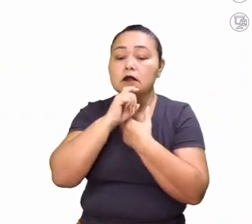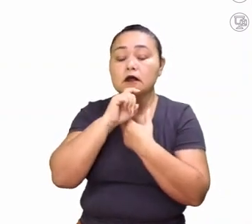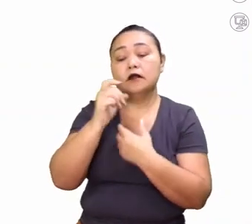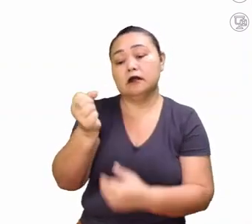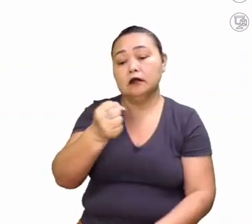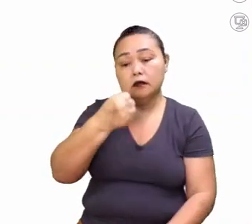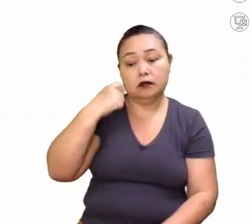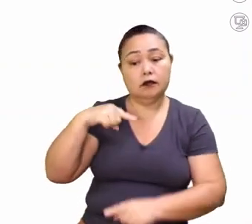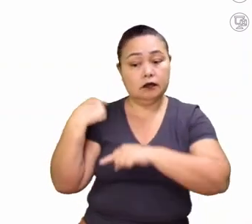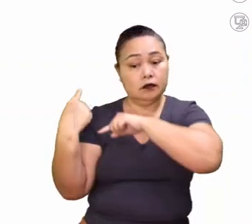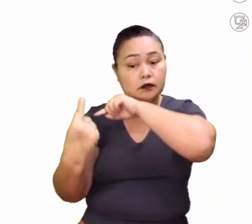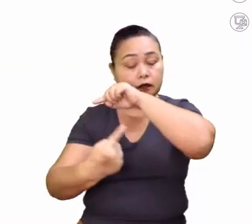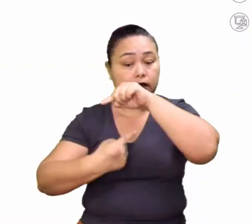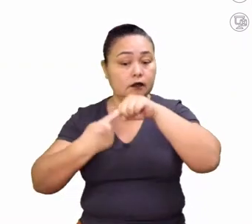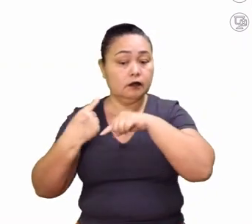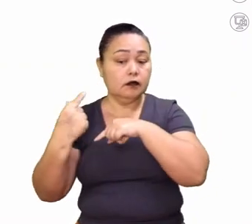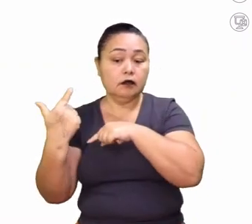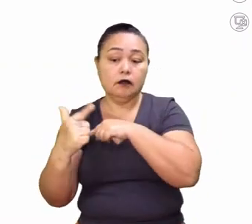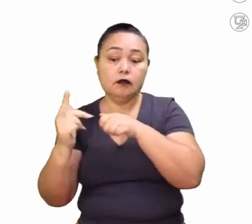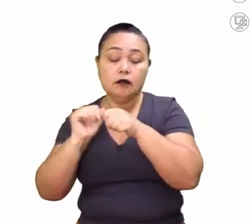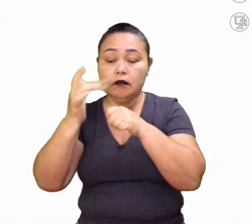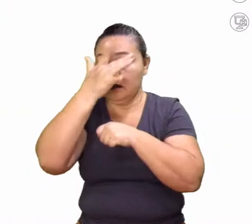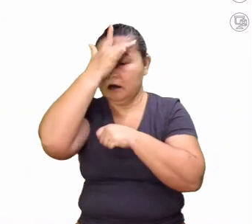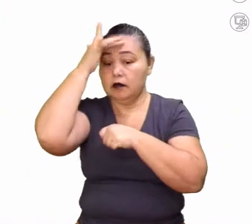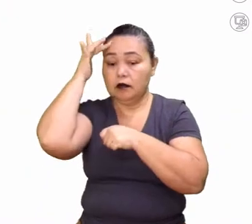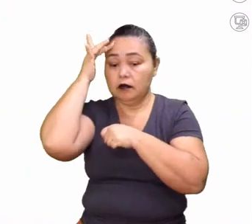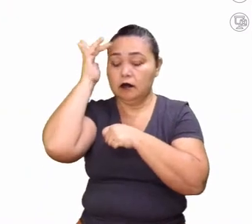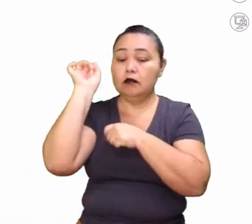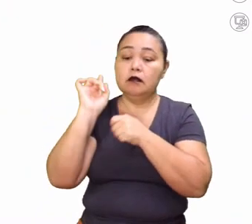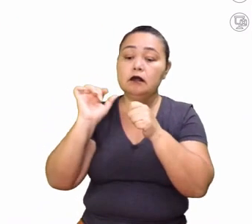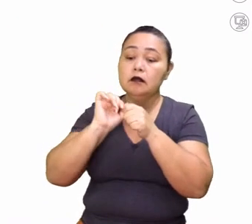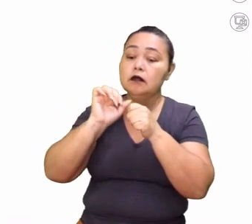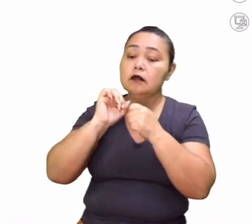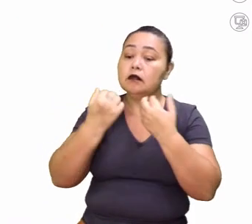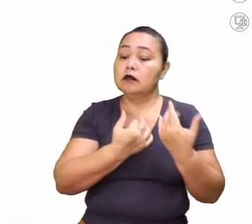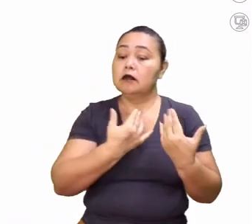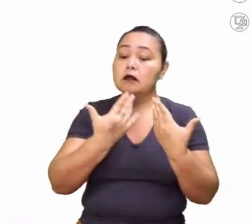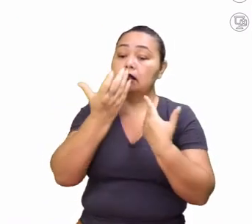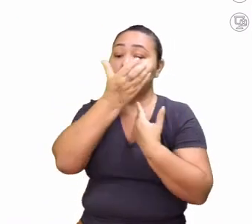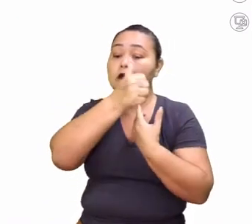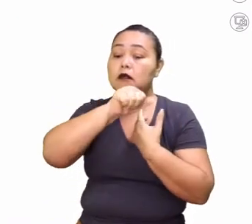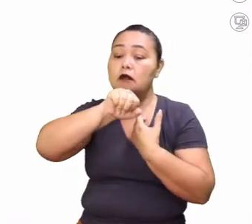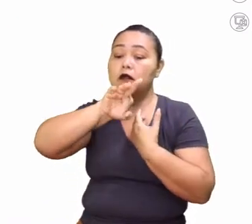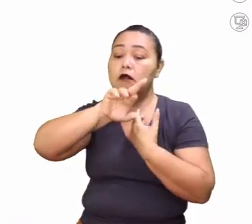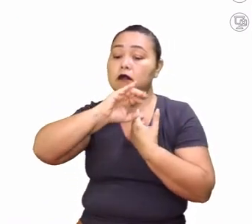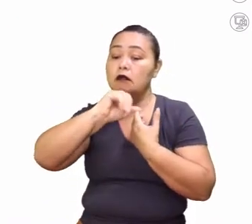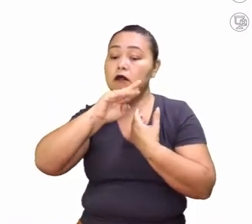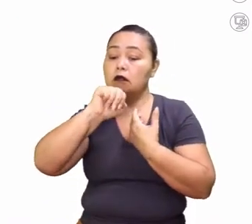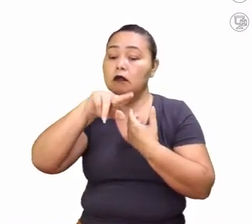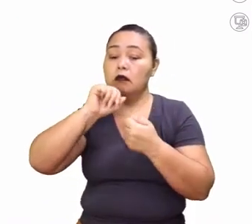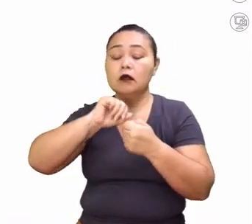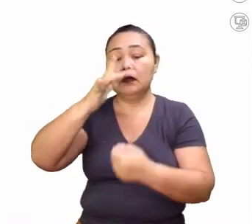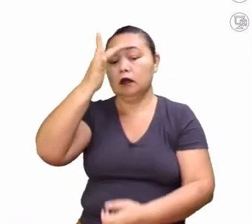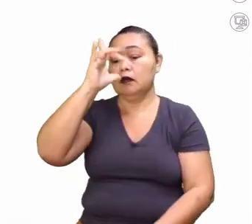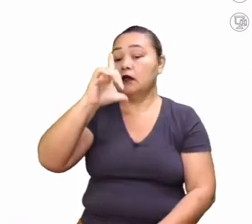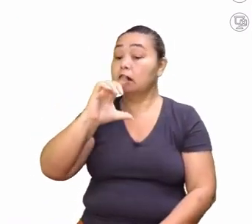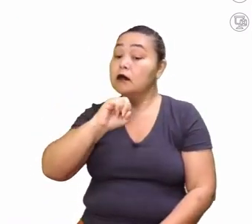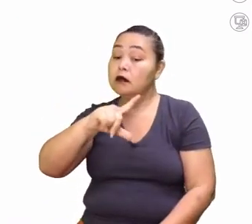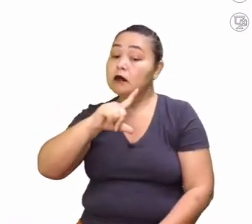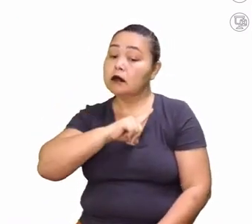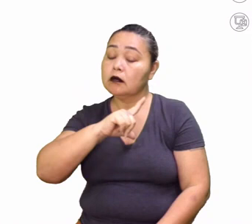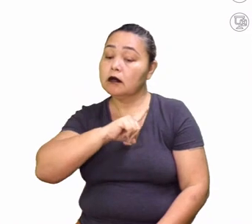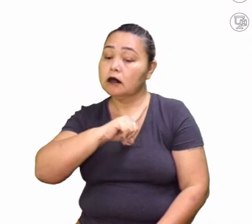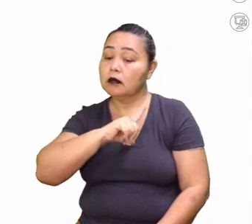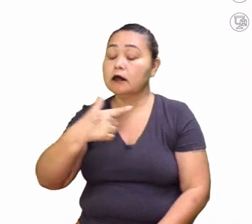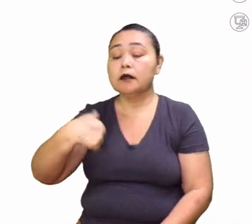do mesmo jeito fica circulando Só que lá não tem pessoas aqui liberando gás carbônico Mas se você tiver